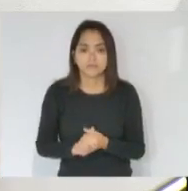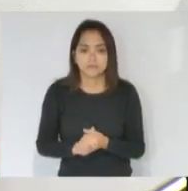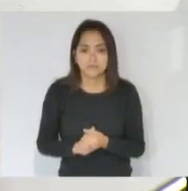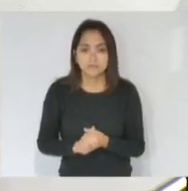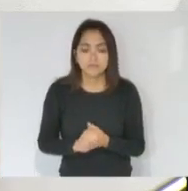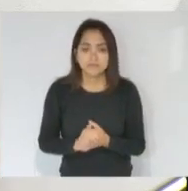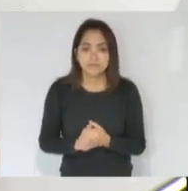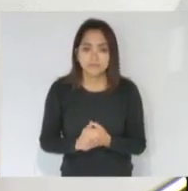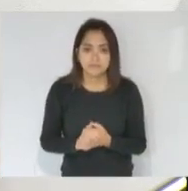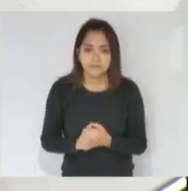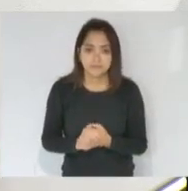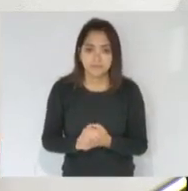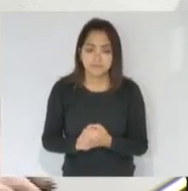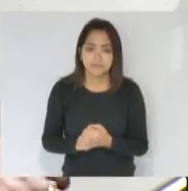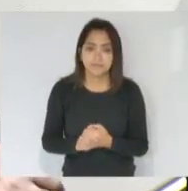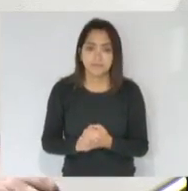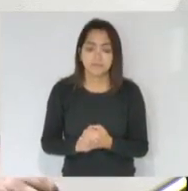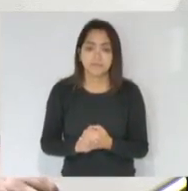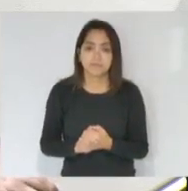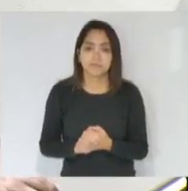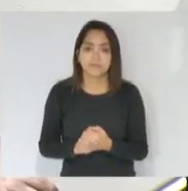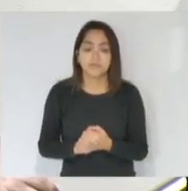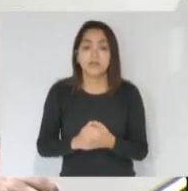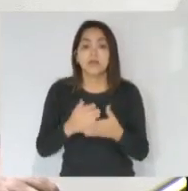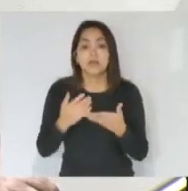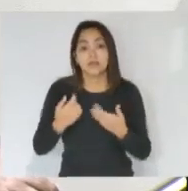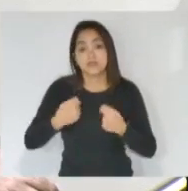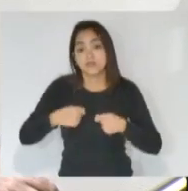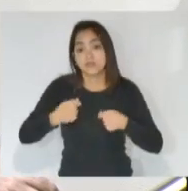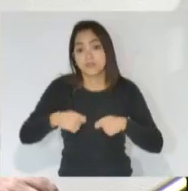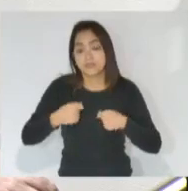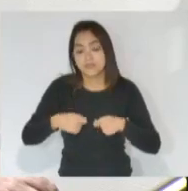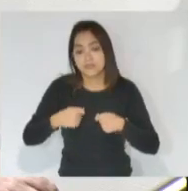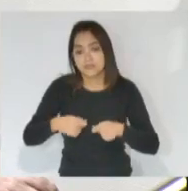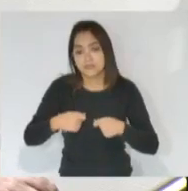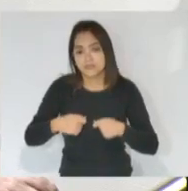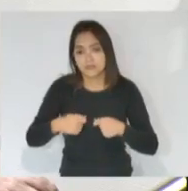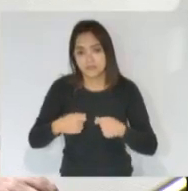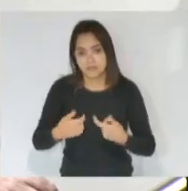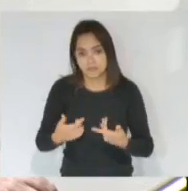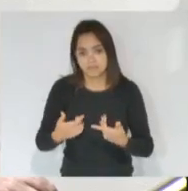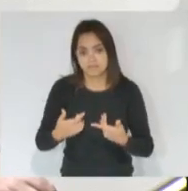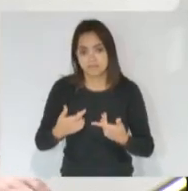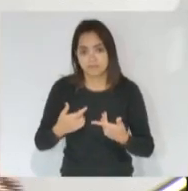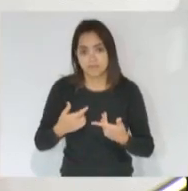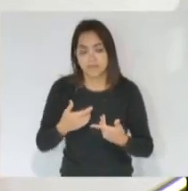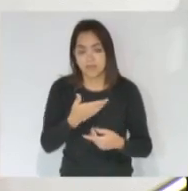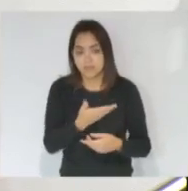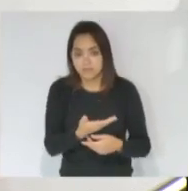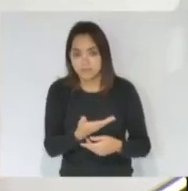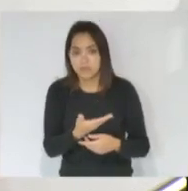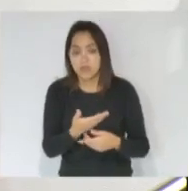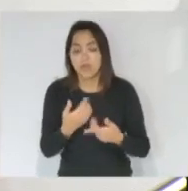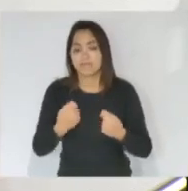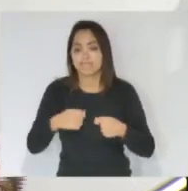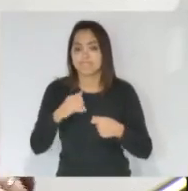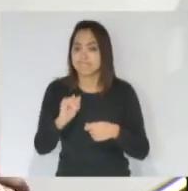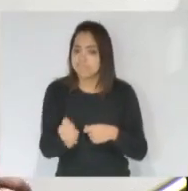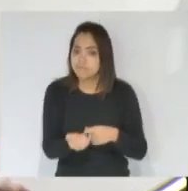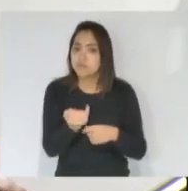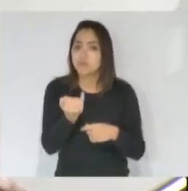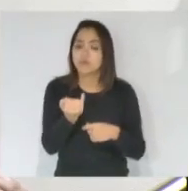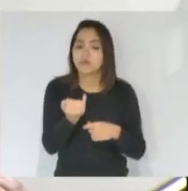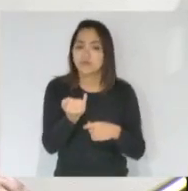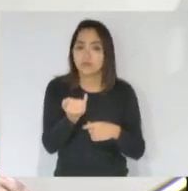Carro Preço, e nós devíamos isso à Santa Catarina. Por isso eu quero aqui aproveitar